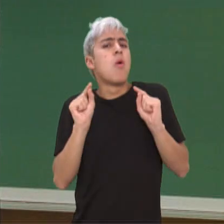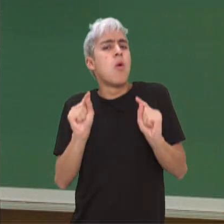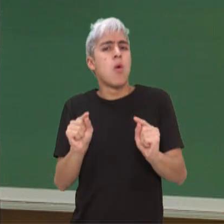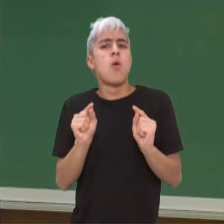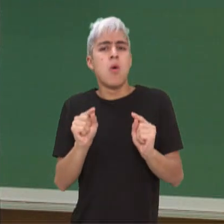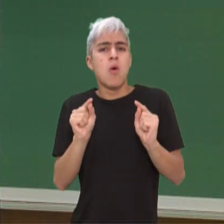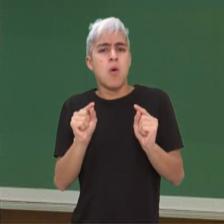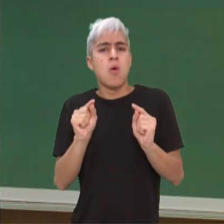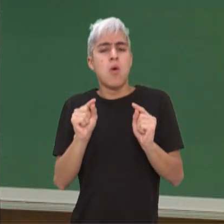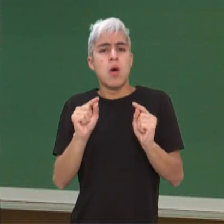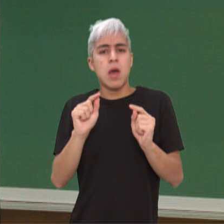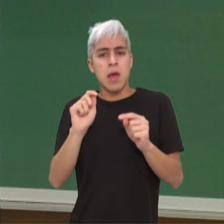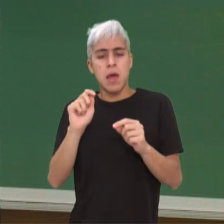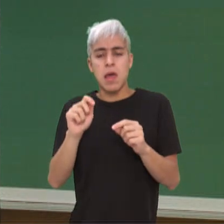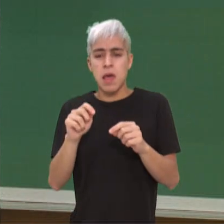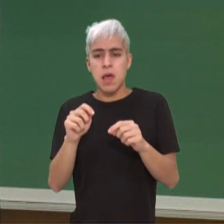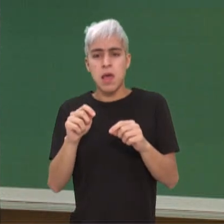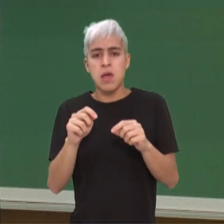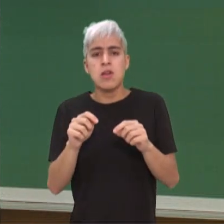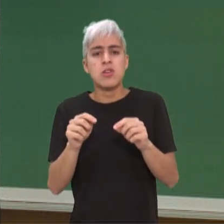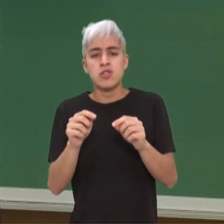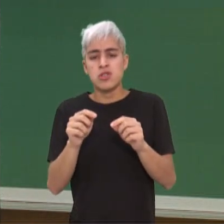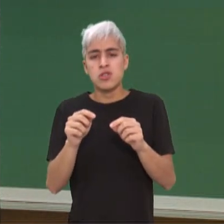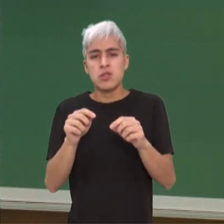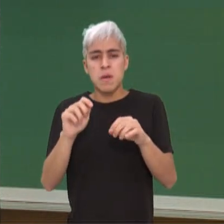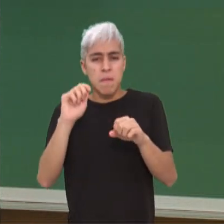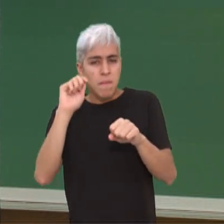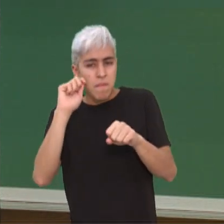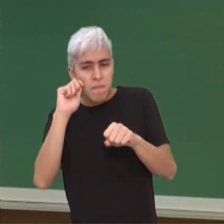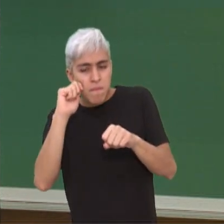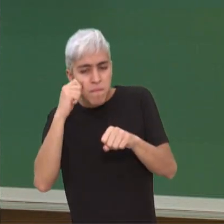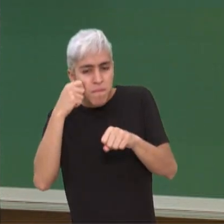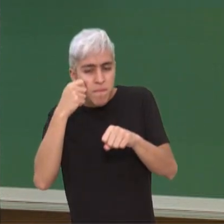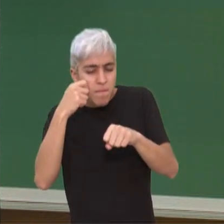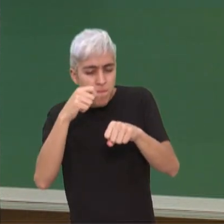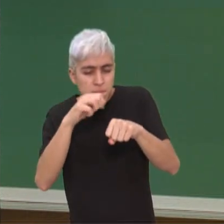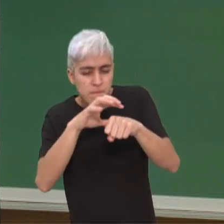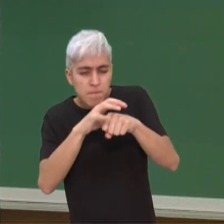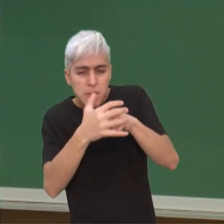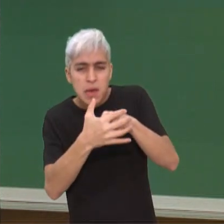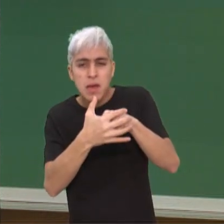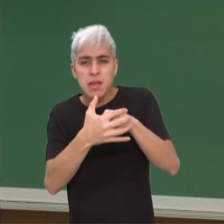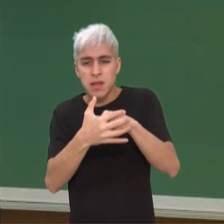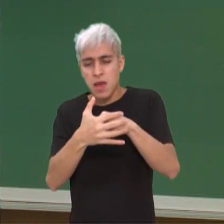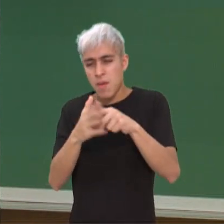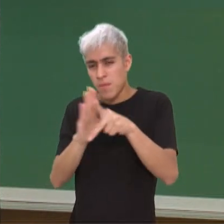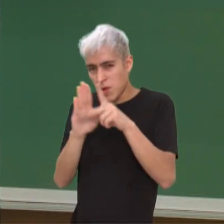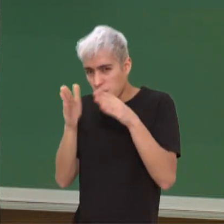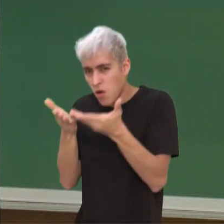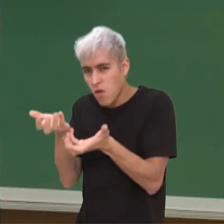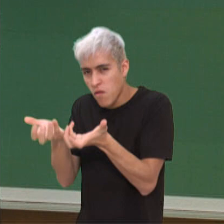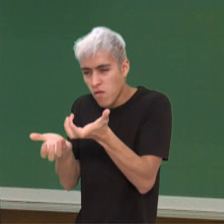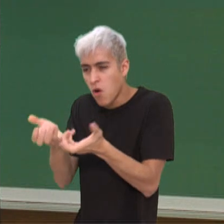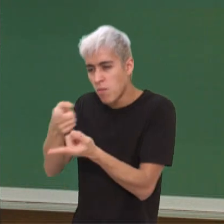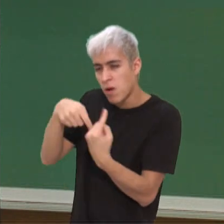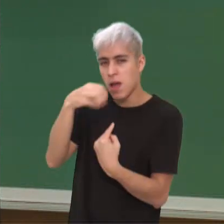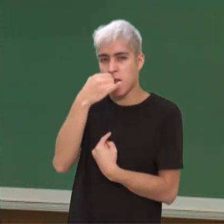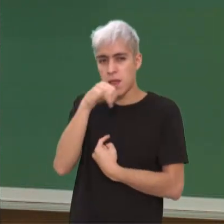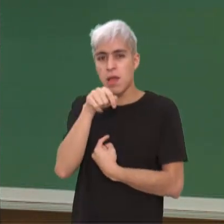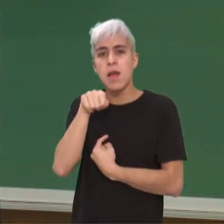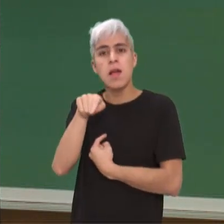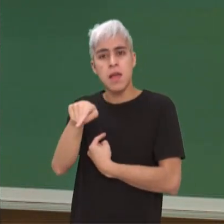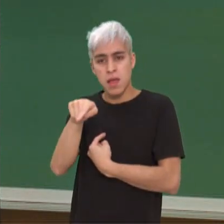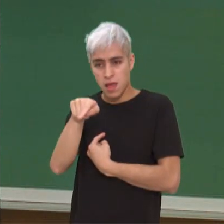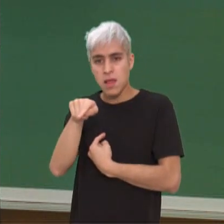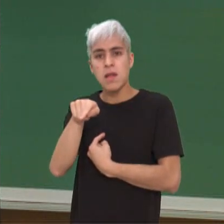de carvão, né? Carvão, sua reserva é muito grande, mas ela vai produzir, sim,